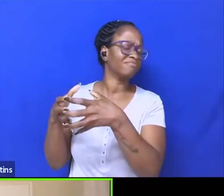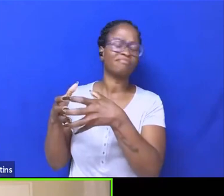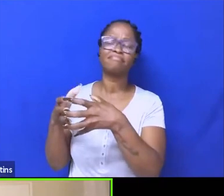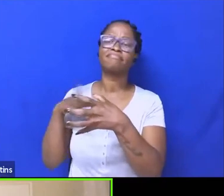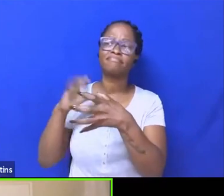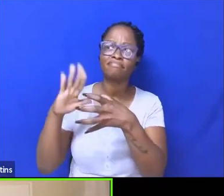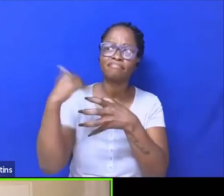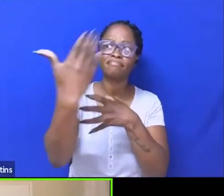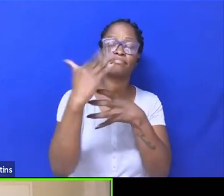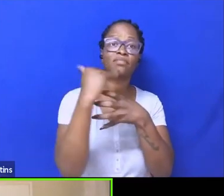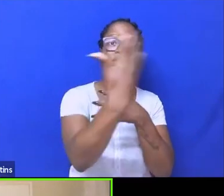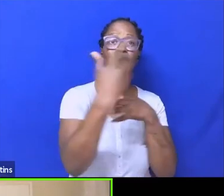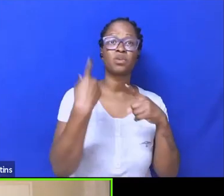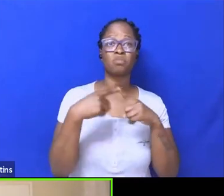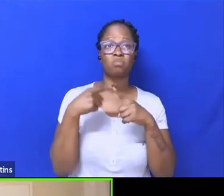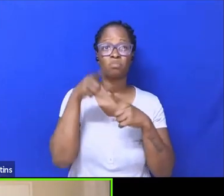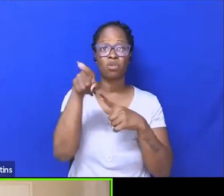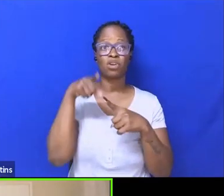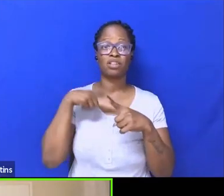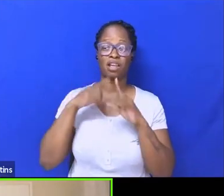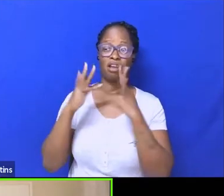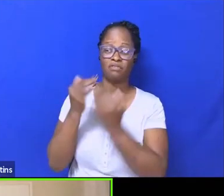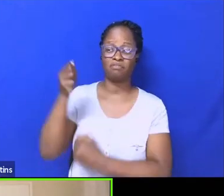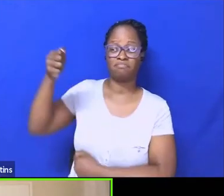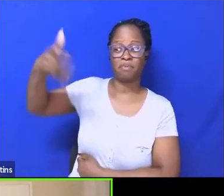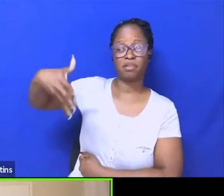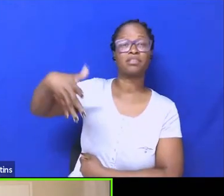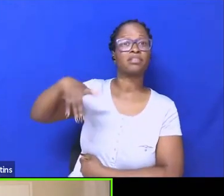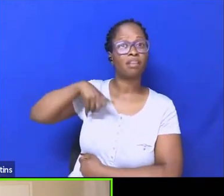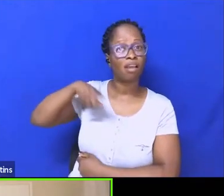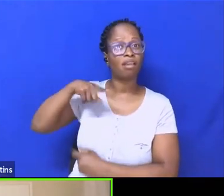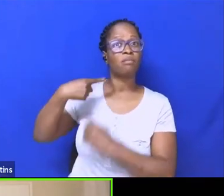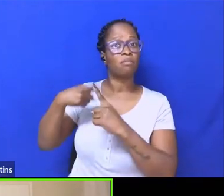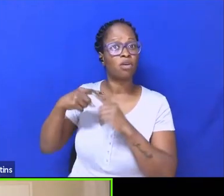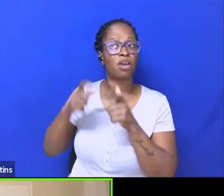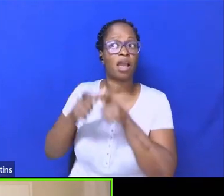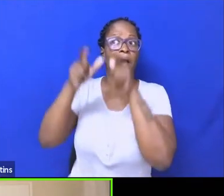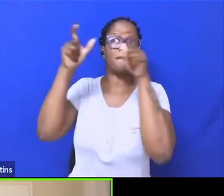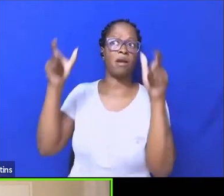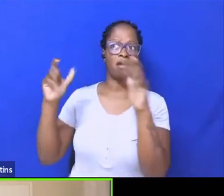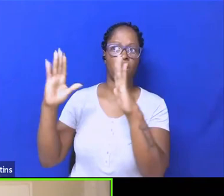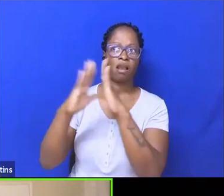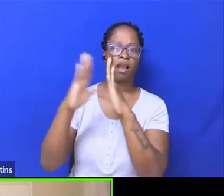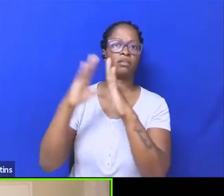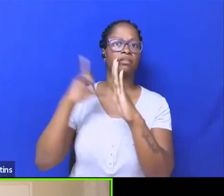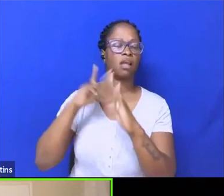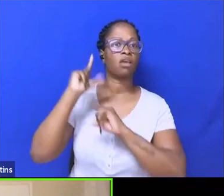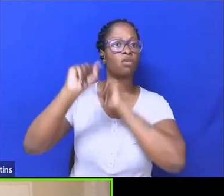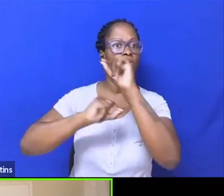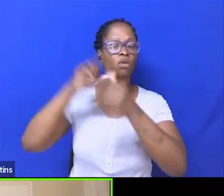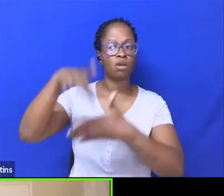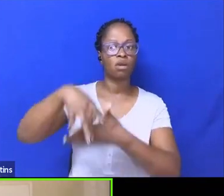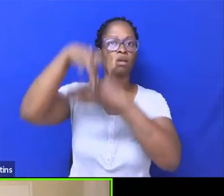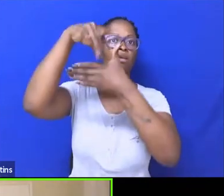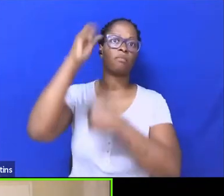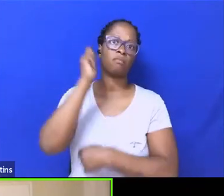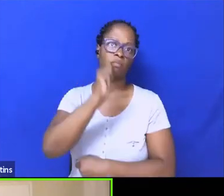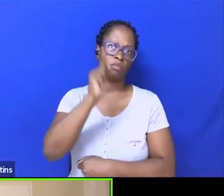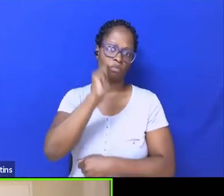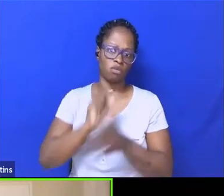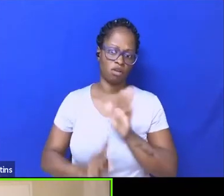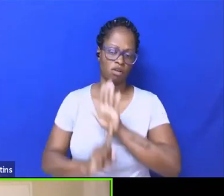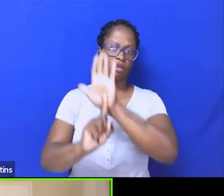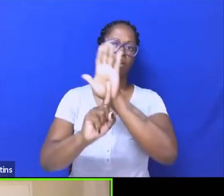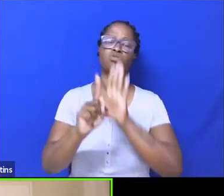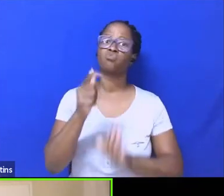populares onde muitos de os hogares estão dirigidos liderados por mulheres onde não há homens com os quais repartir a